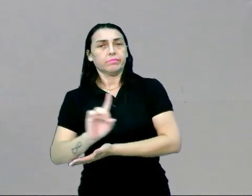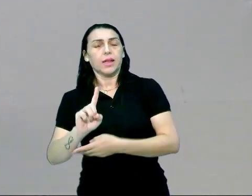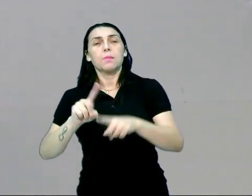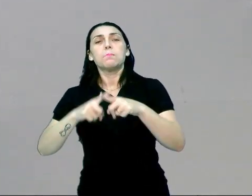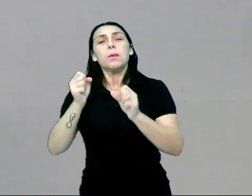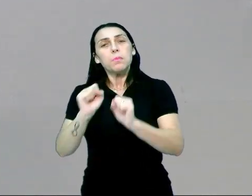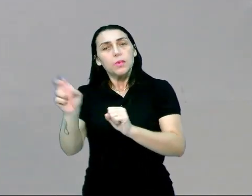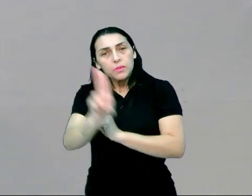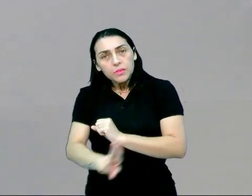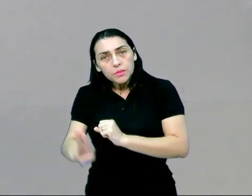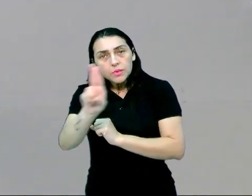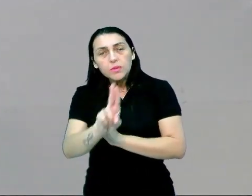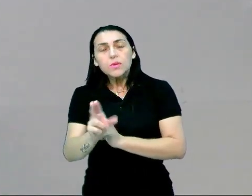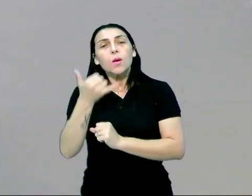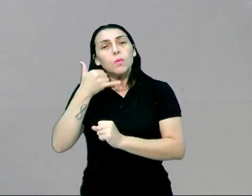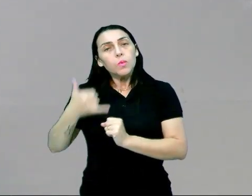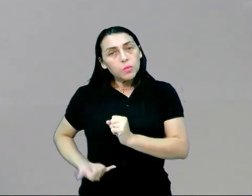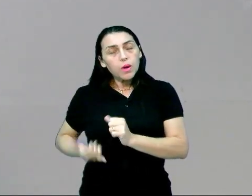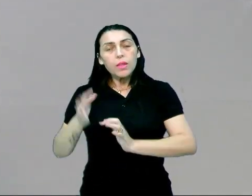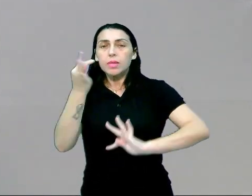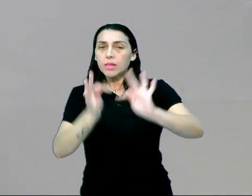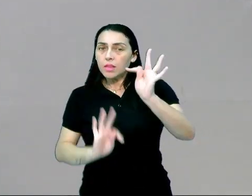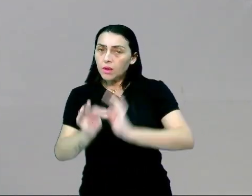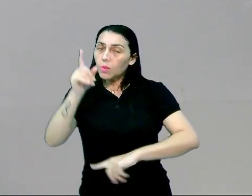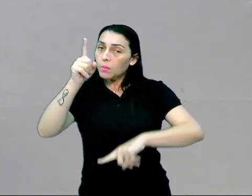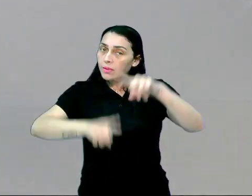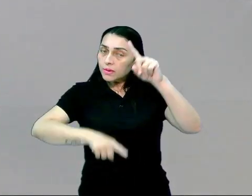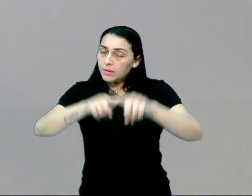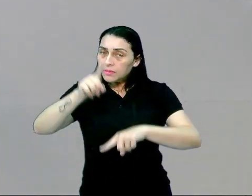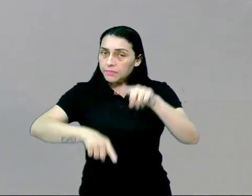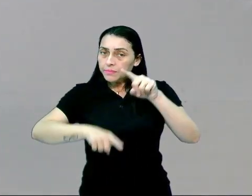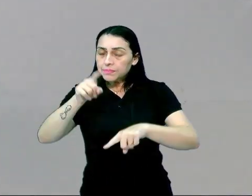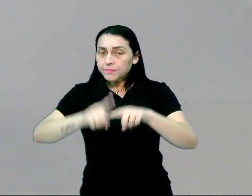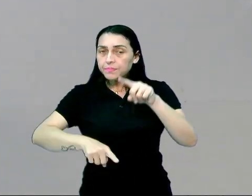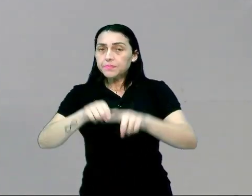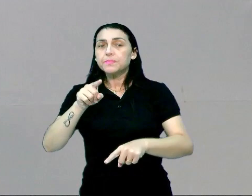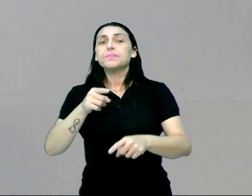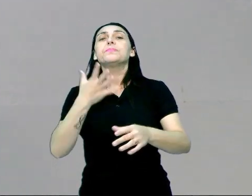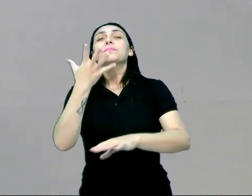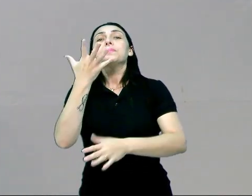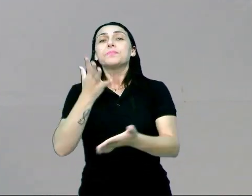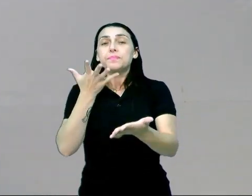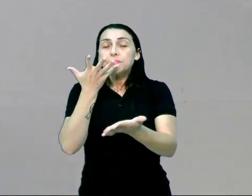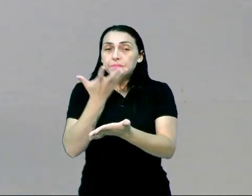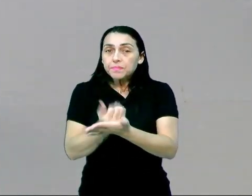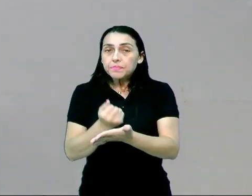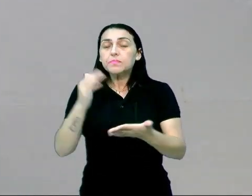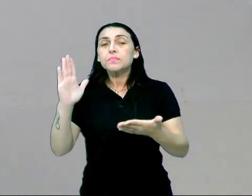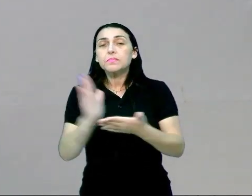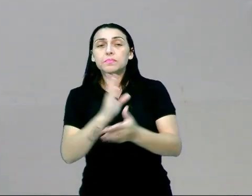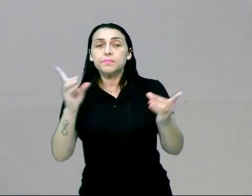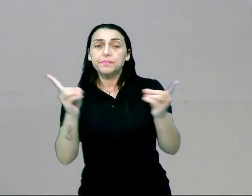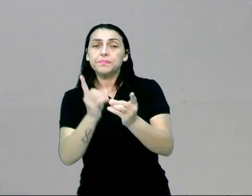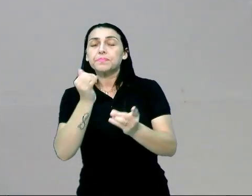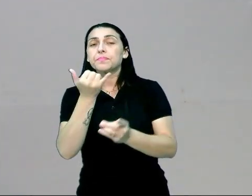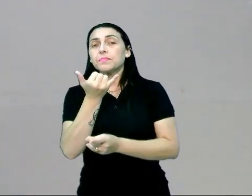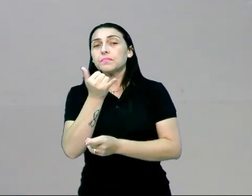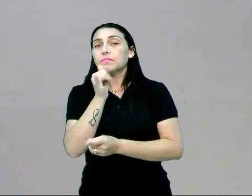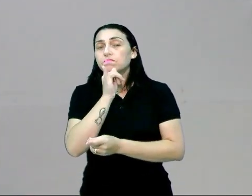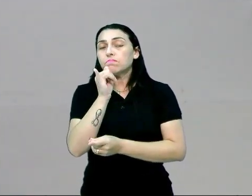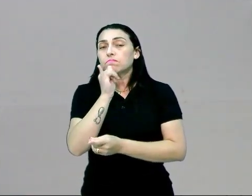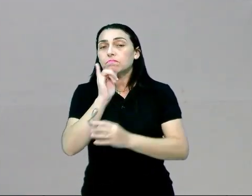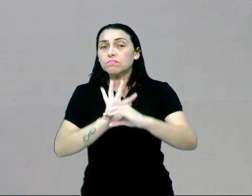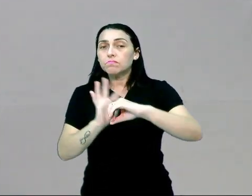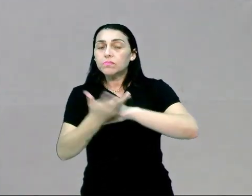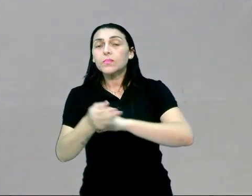posso utilizar o aparelho tecnológico como uma ferramenta para acessar determinadas dinâmicas. Por exemplo, no período pandêmico,